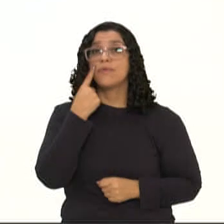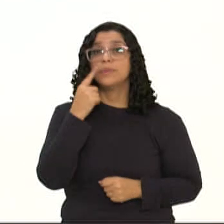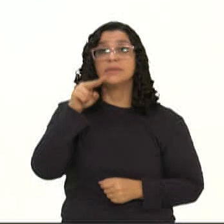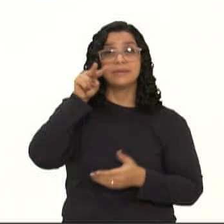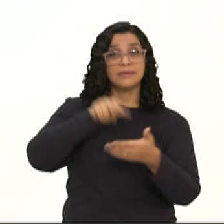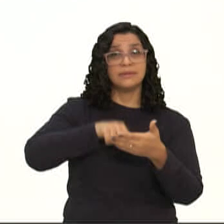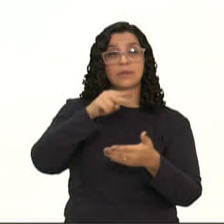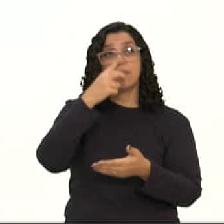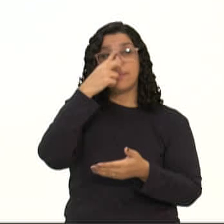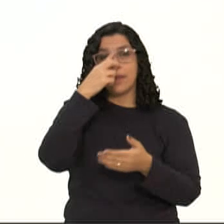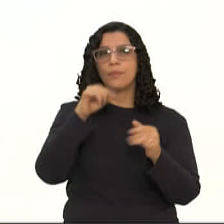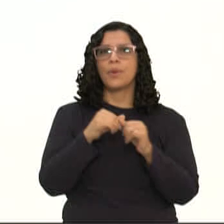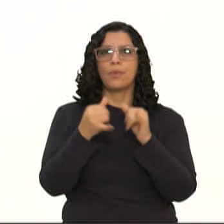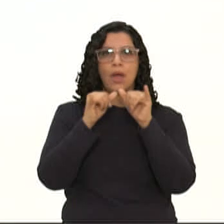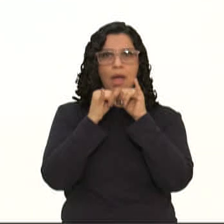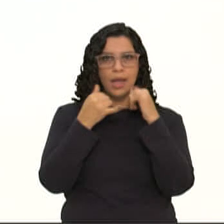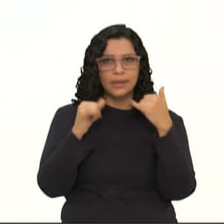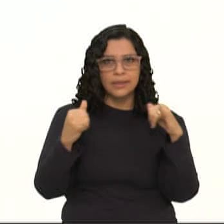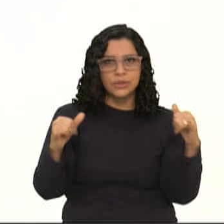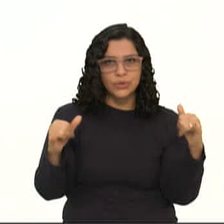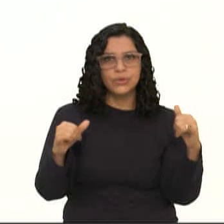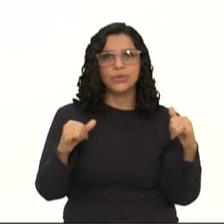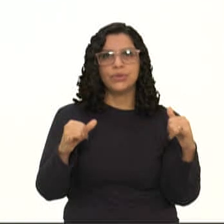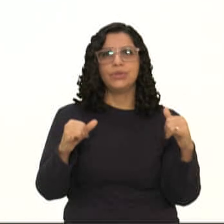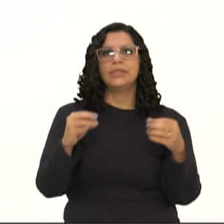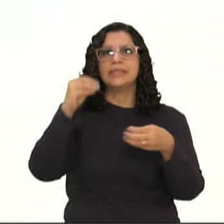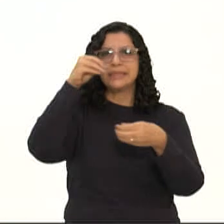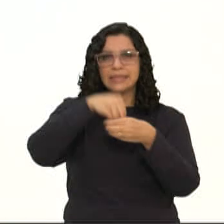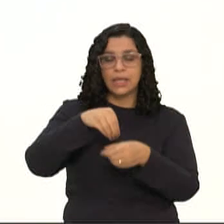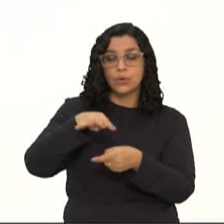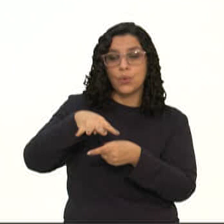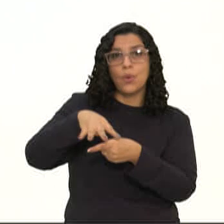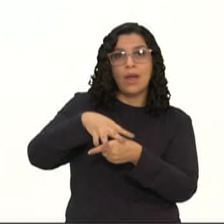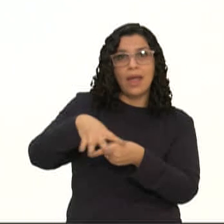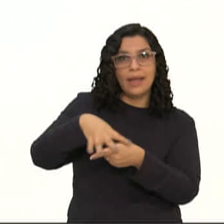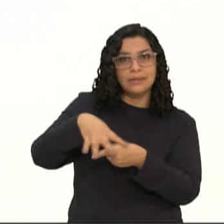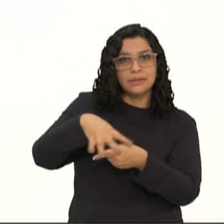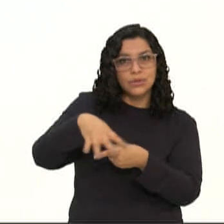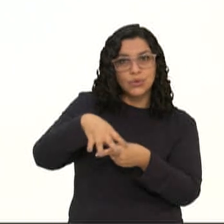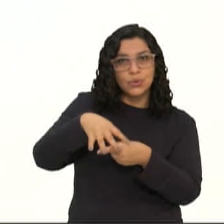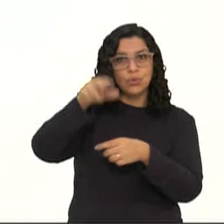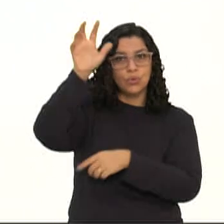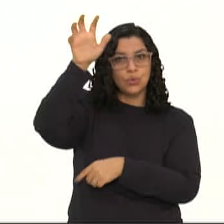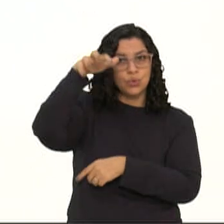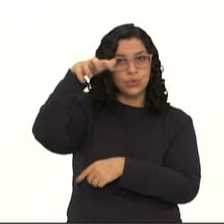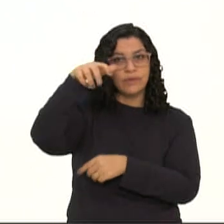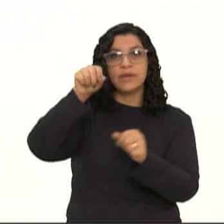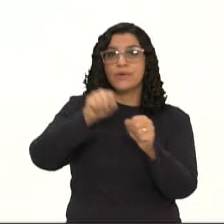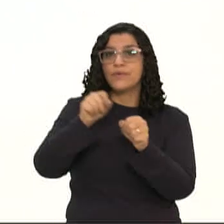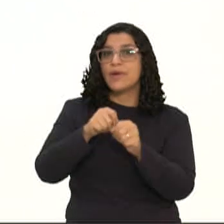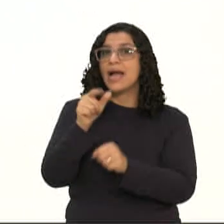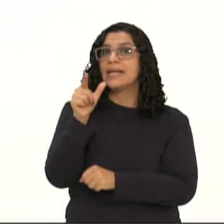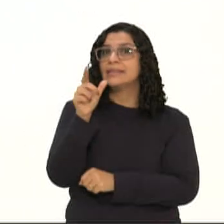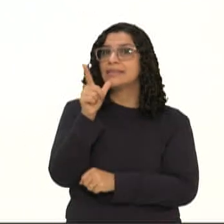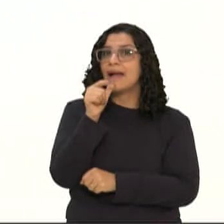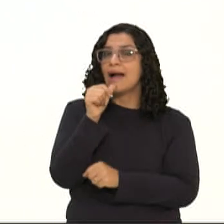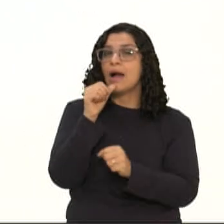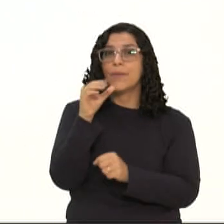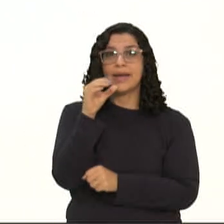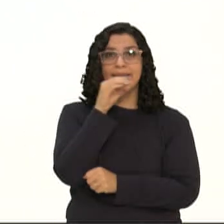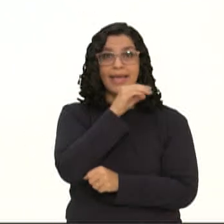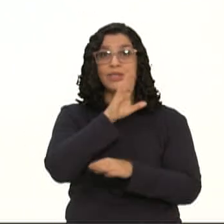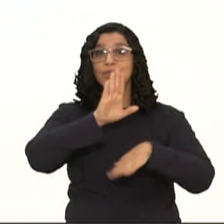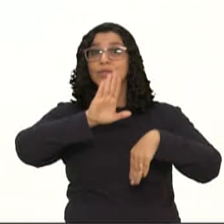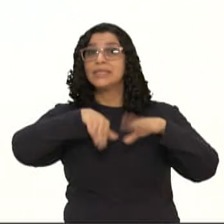lida aqui. Ó, a corrente elétrica que atravessa o resistor do chuveiro aumenta a temperatura da água, que depende